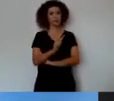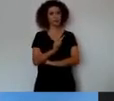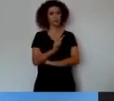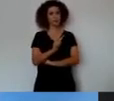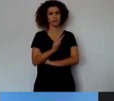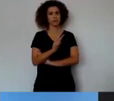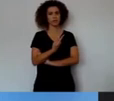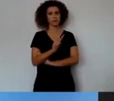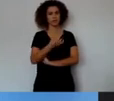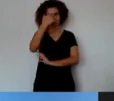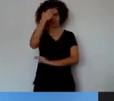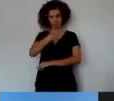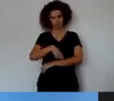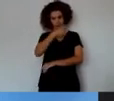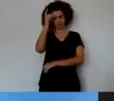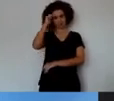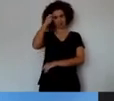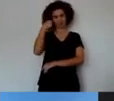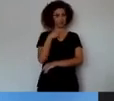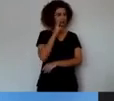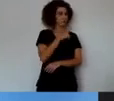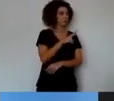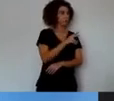se ver para os outros grupos?